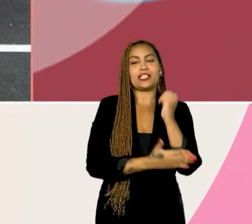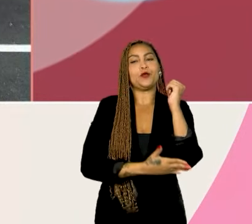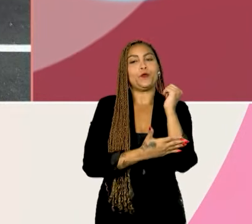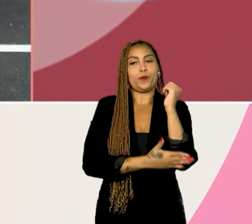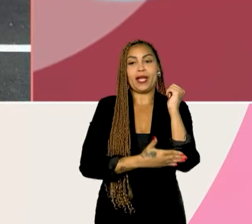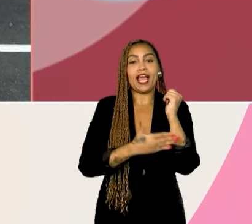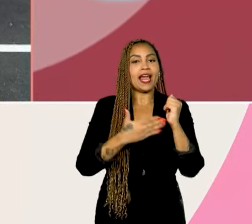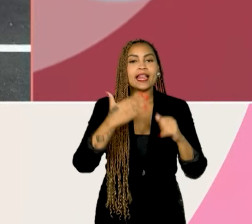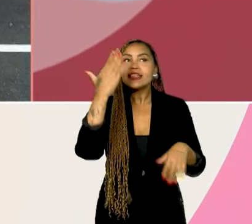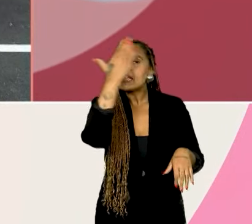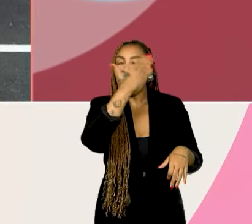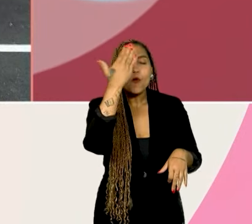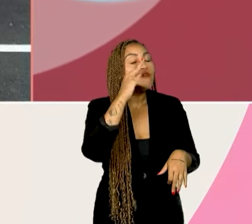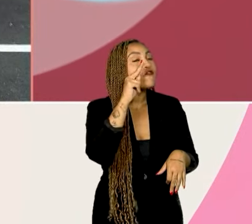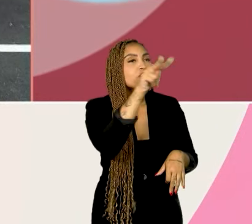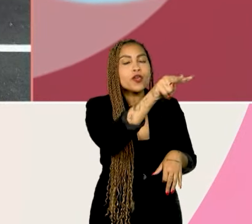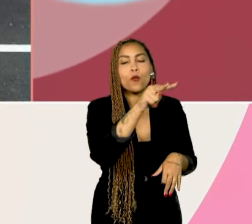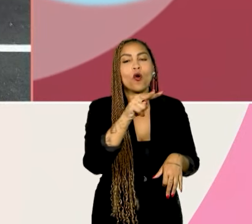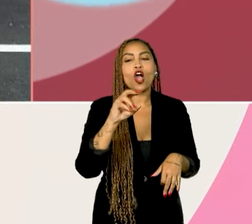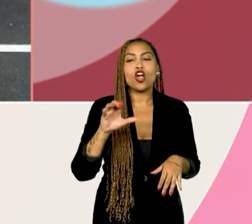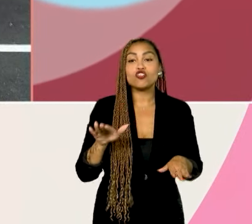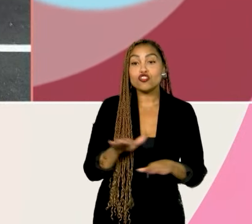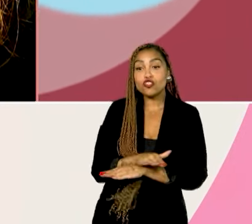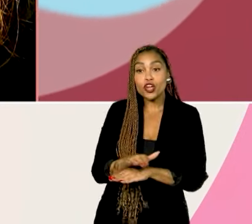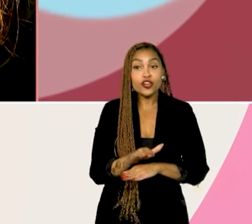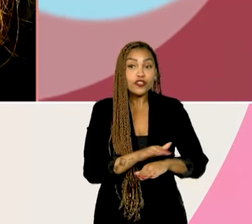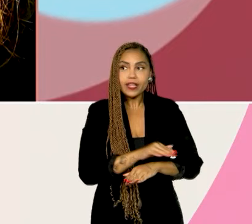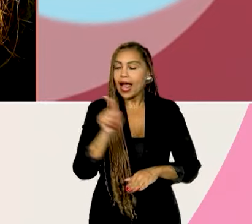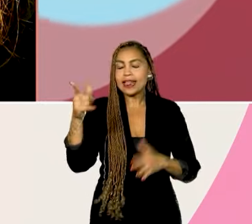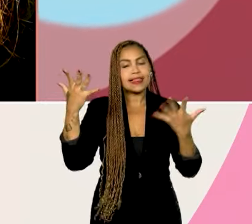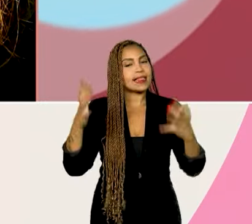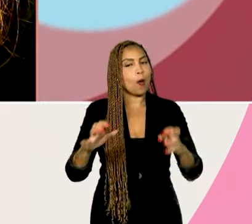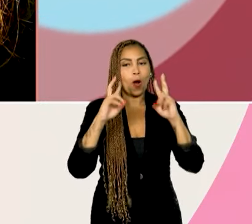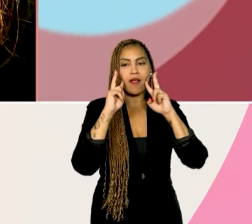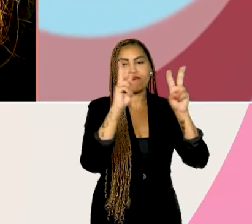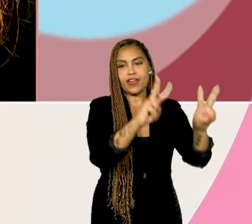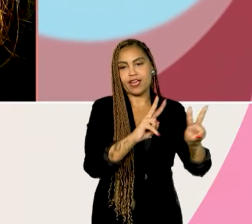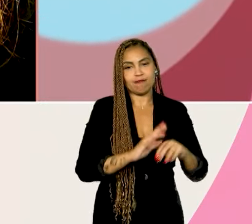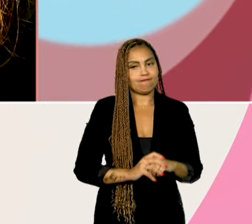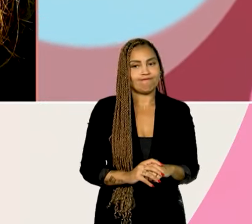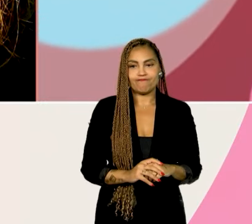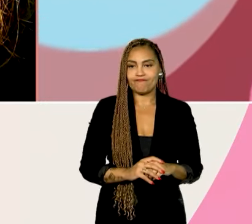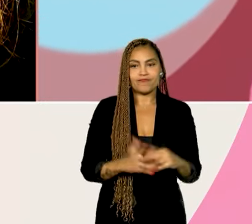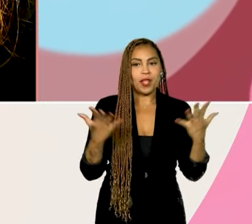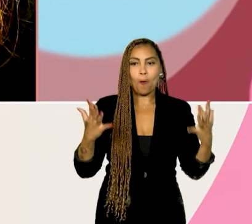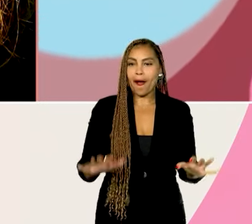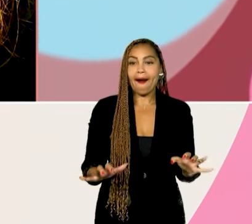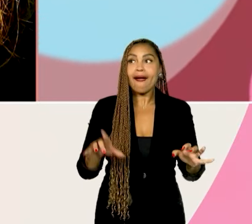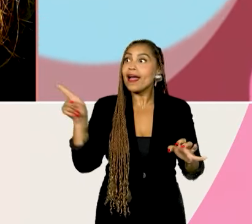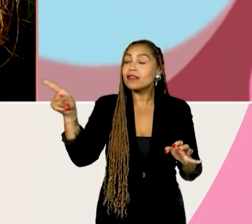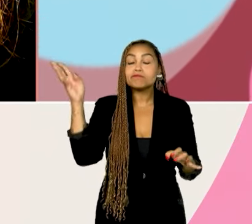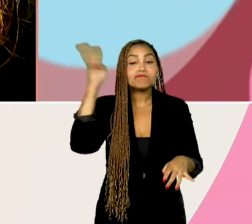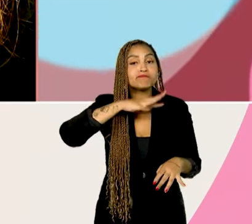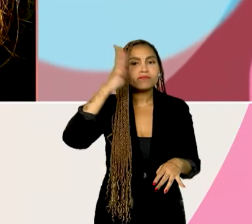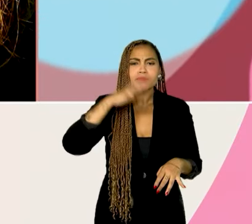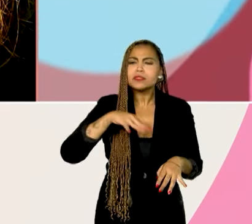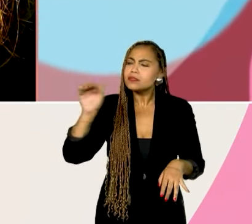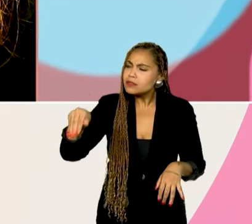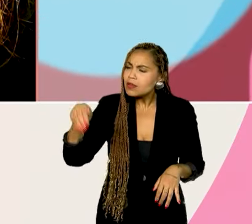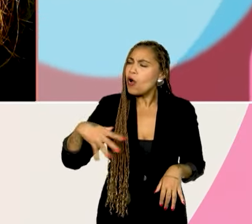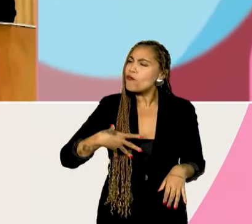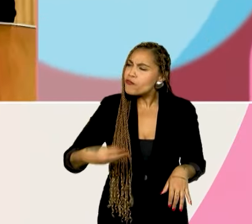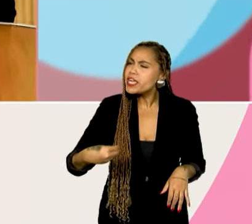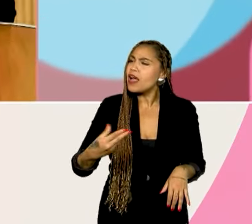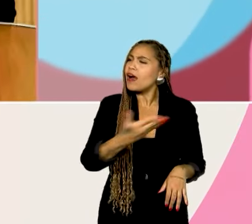viu Chiquititas. Não quer ver Chiquititas. Se recusa a ver os clipes. Ela. Nem o atual. Eu falei...